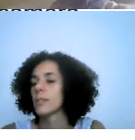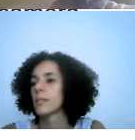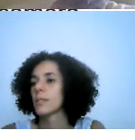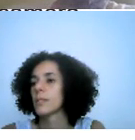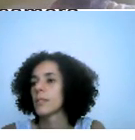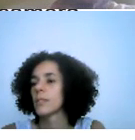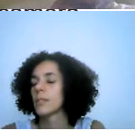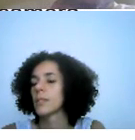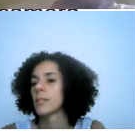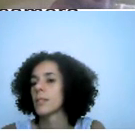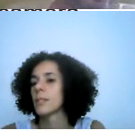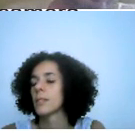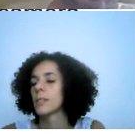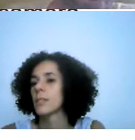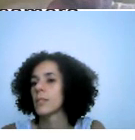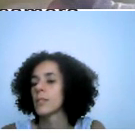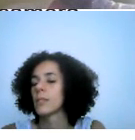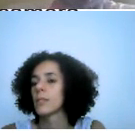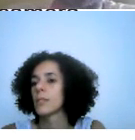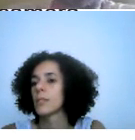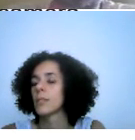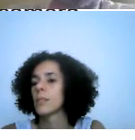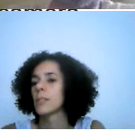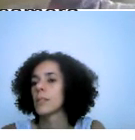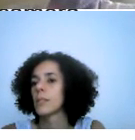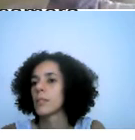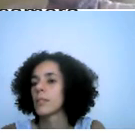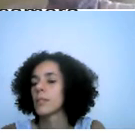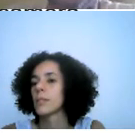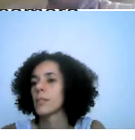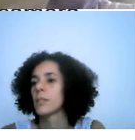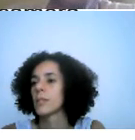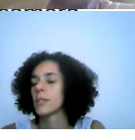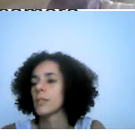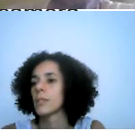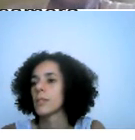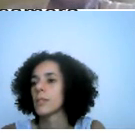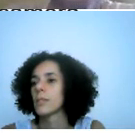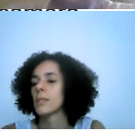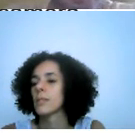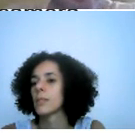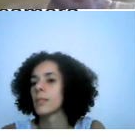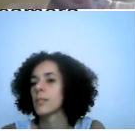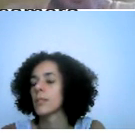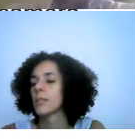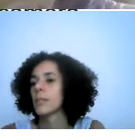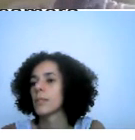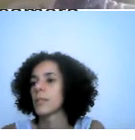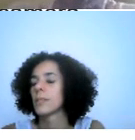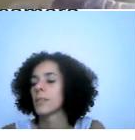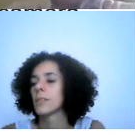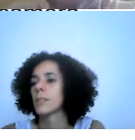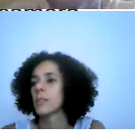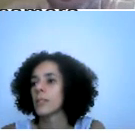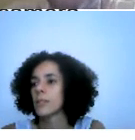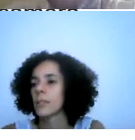saem do ecossistema de origem para um outro ecossistema, como exemplo, o sagui do Nordeste, que é dentro